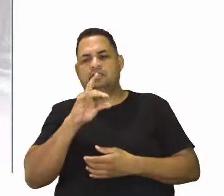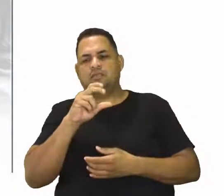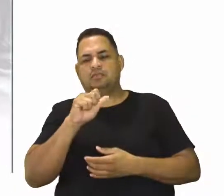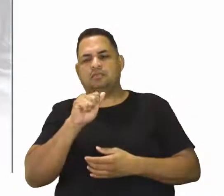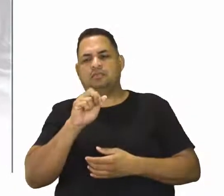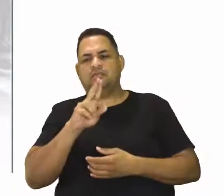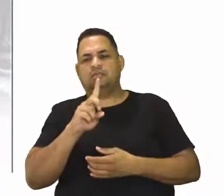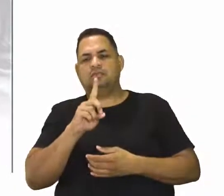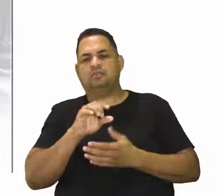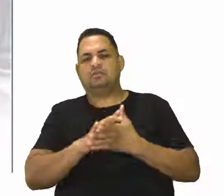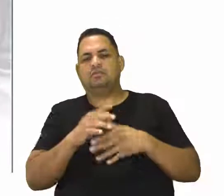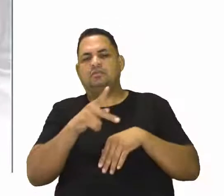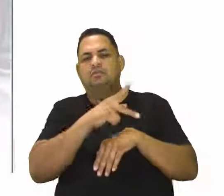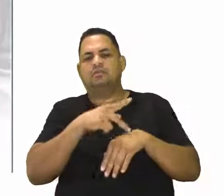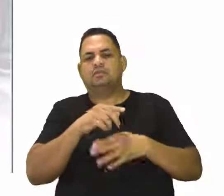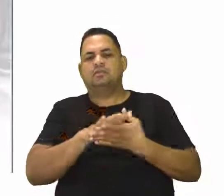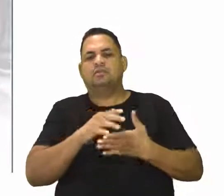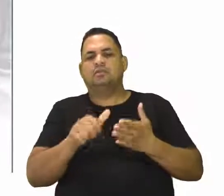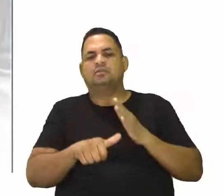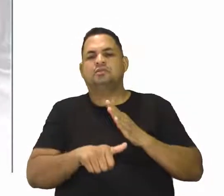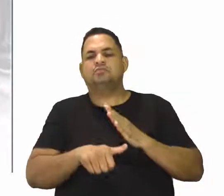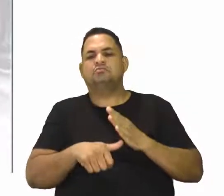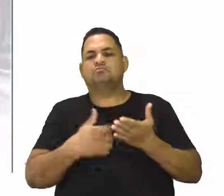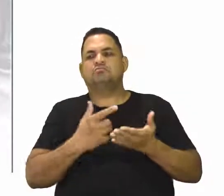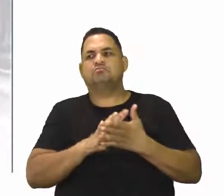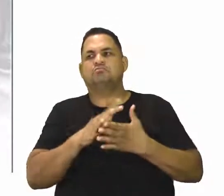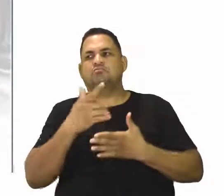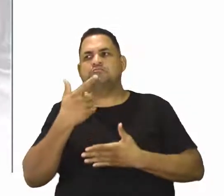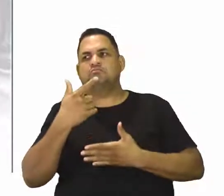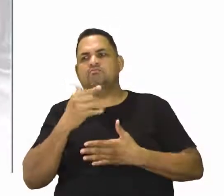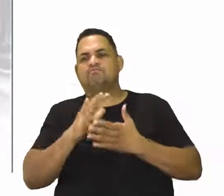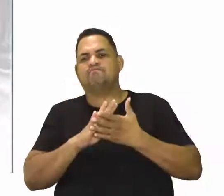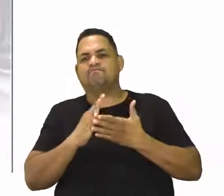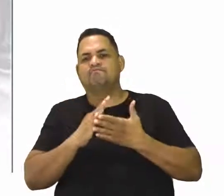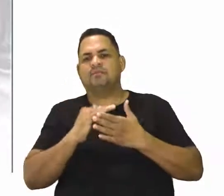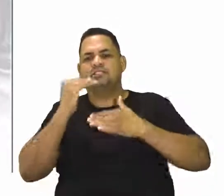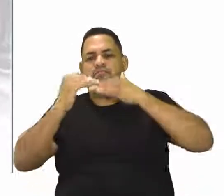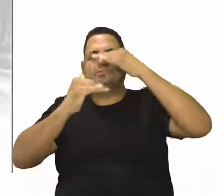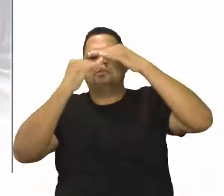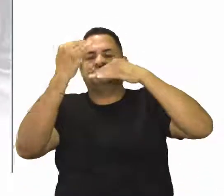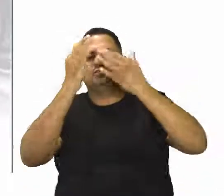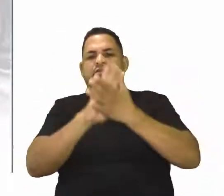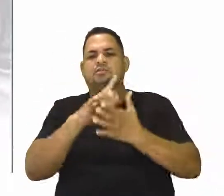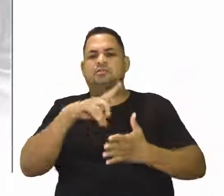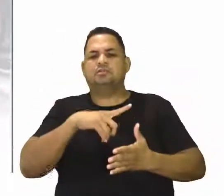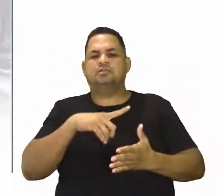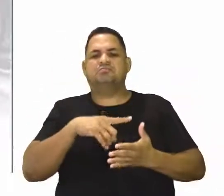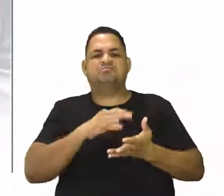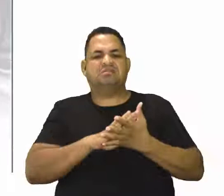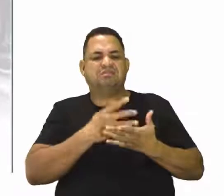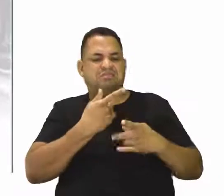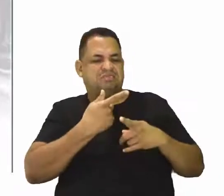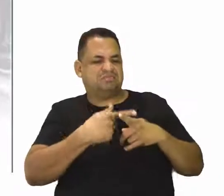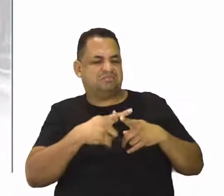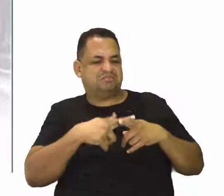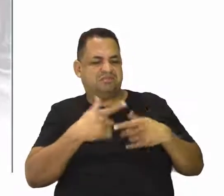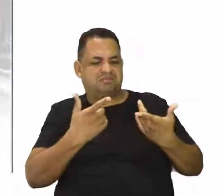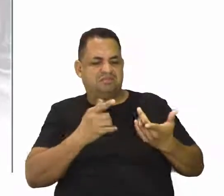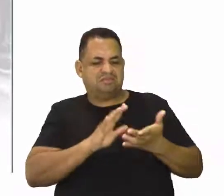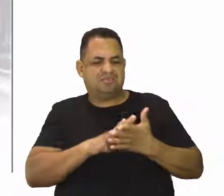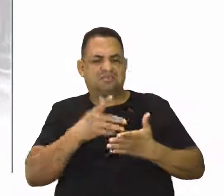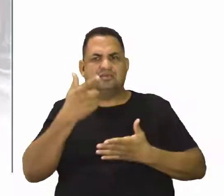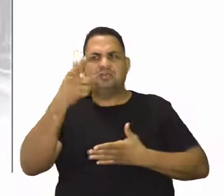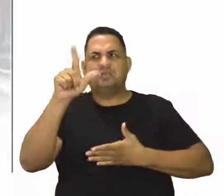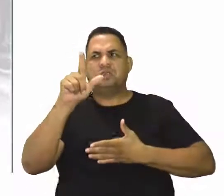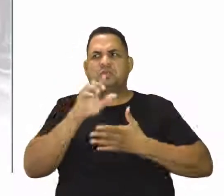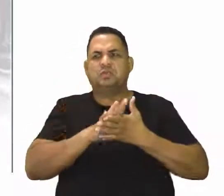né alguns países de primeiro mundo que não tem essa essas essas meninas né tem